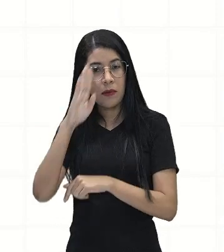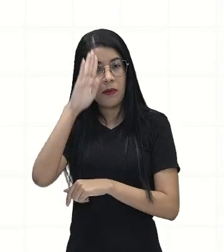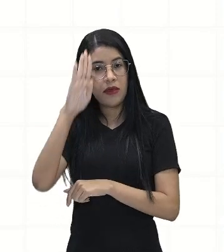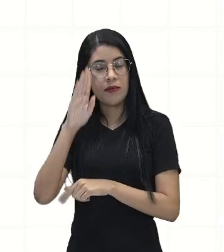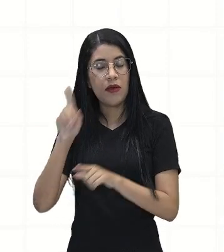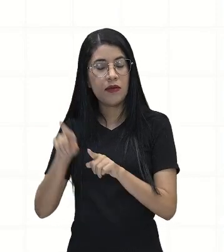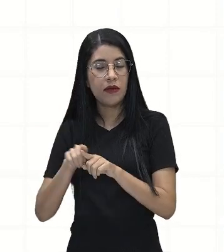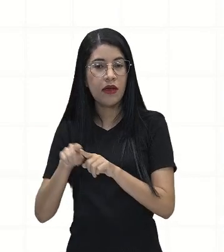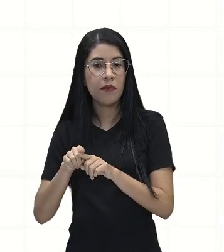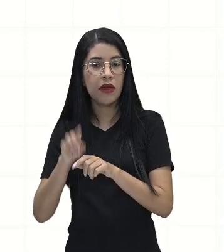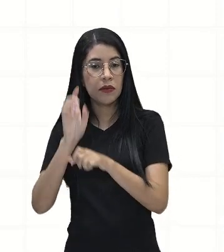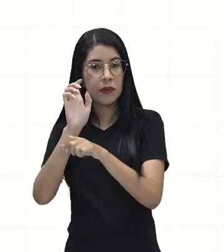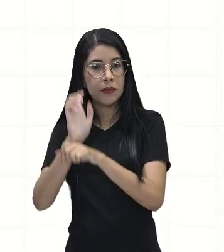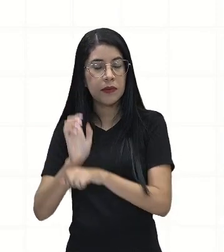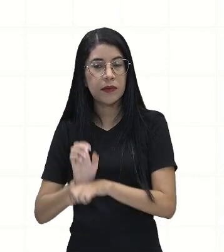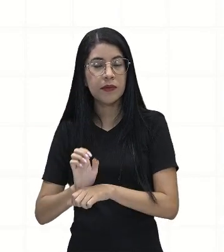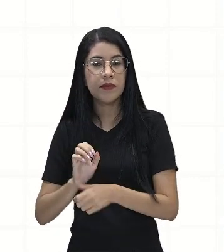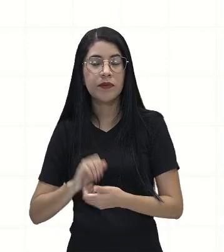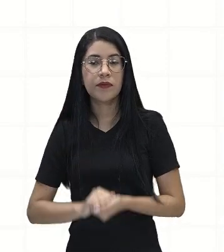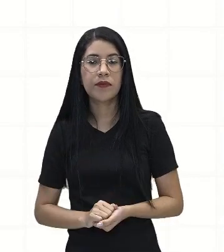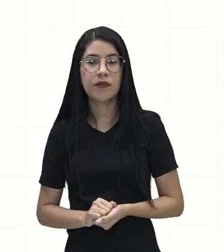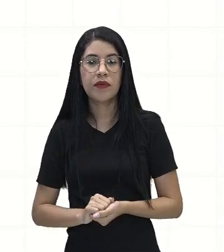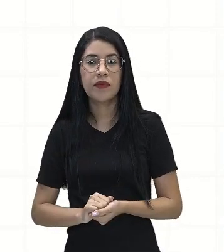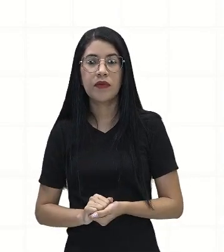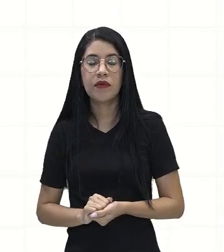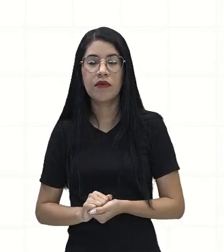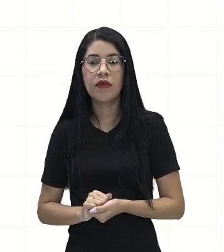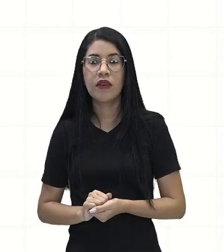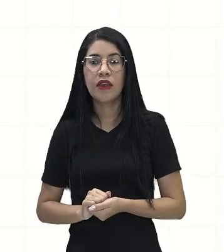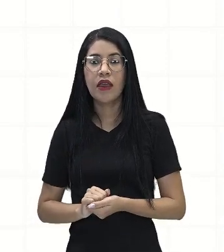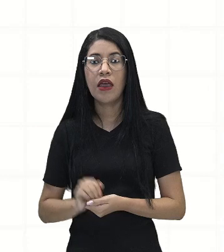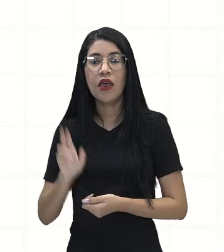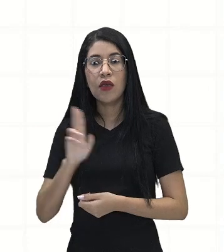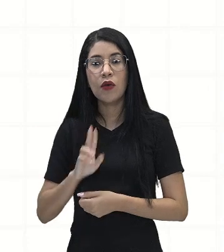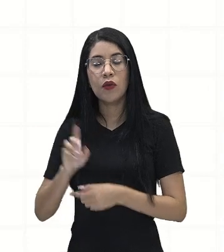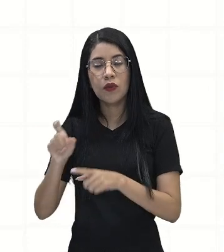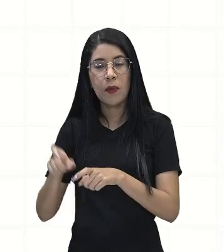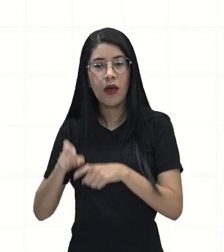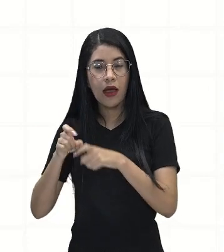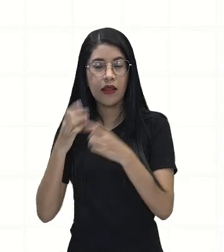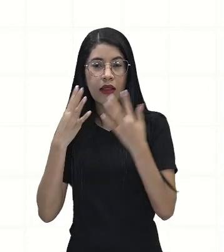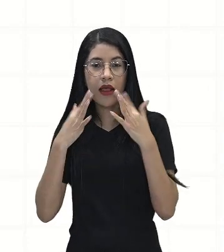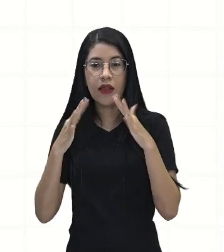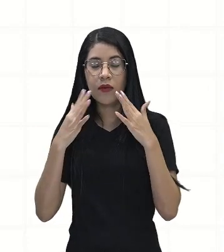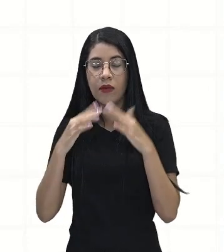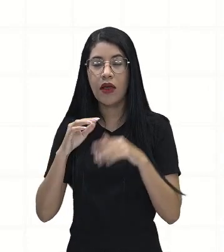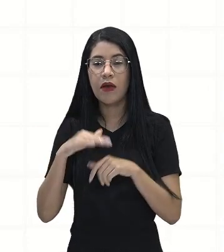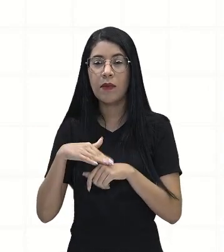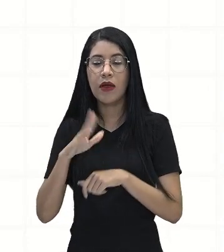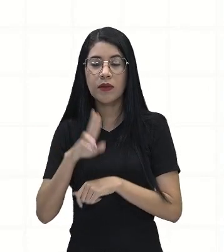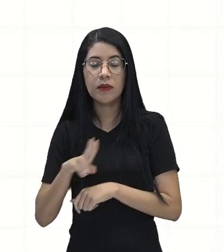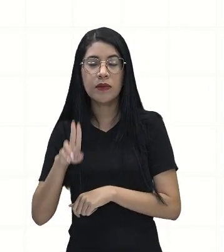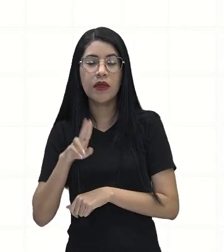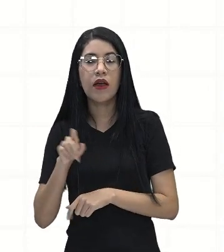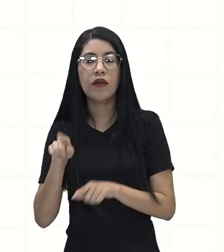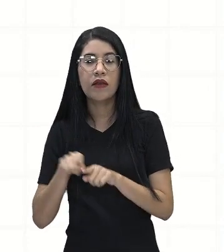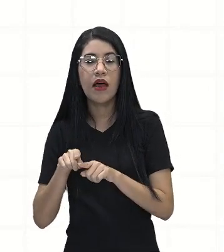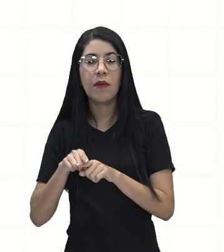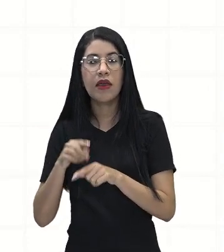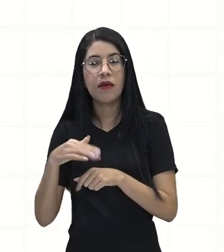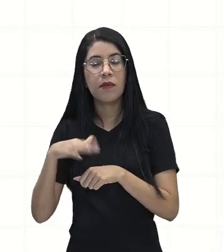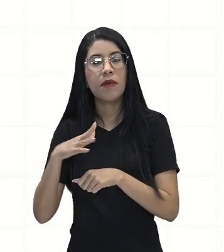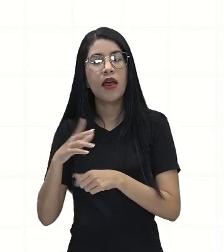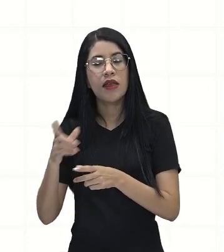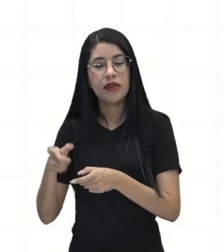dentro desses estados, e o recurso mineral que é mais, digamos assim,